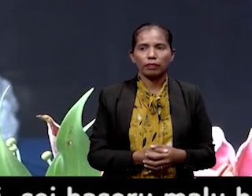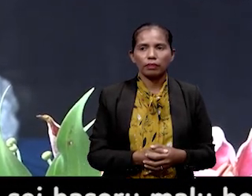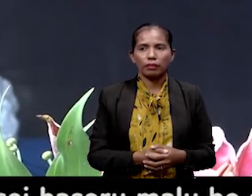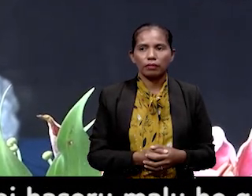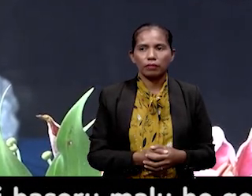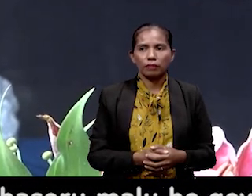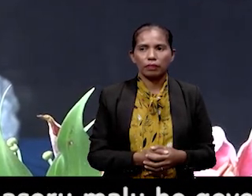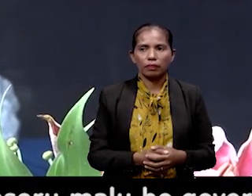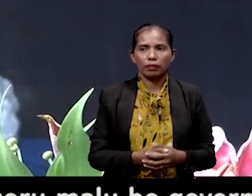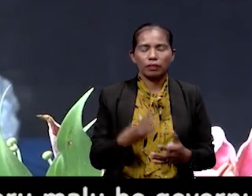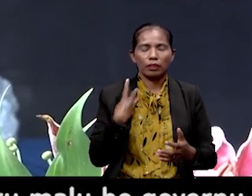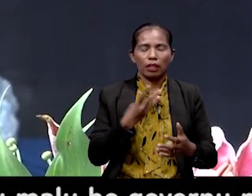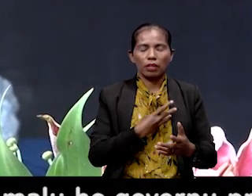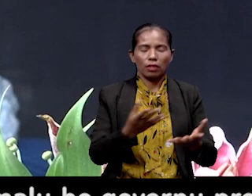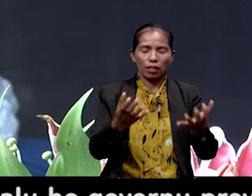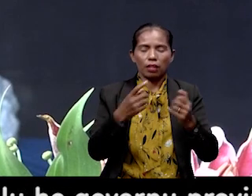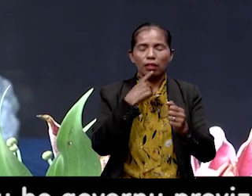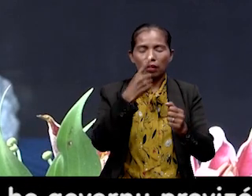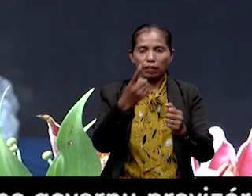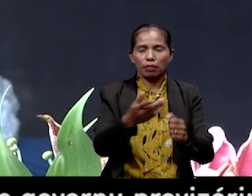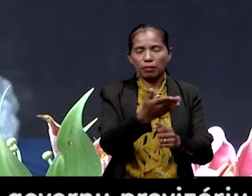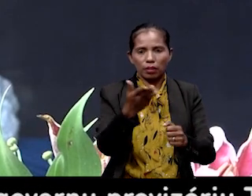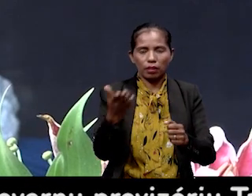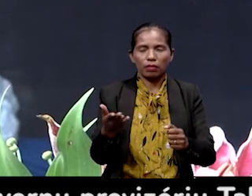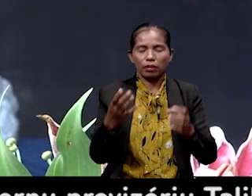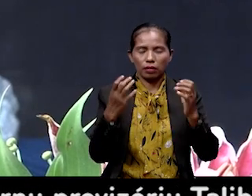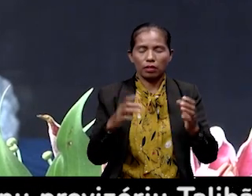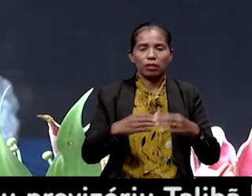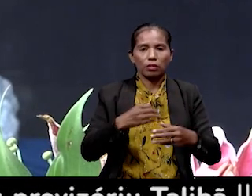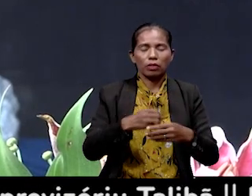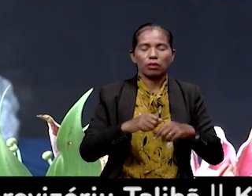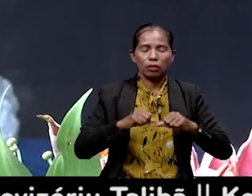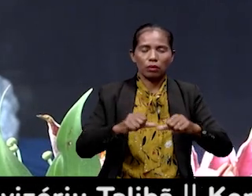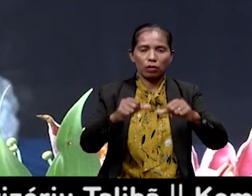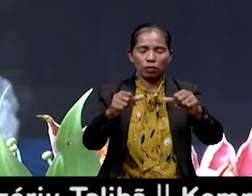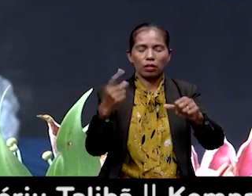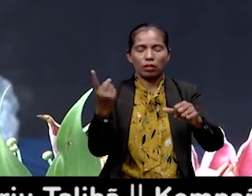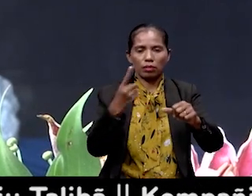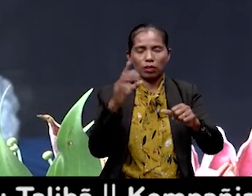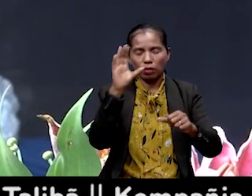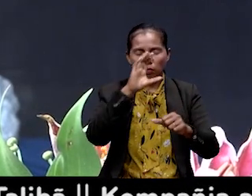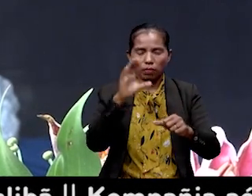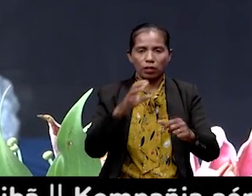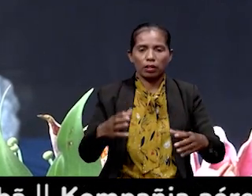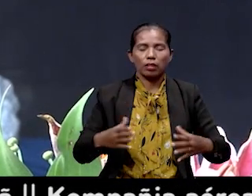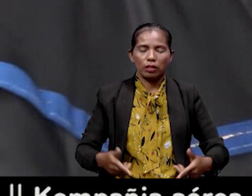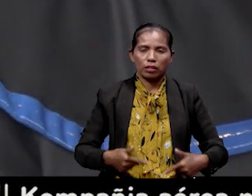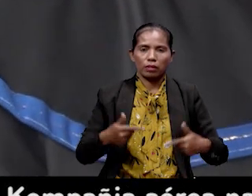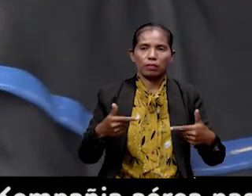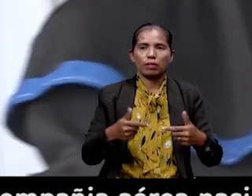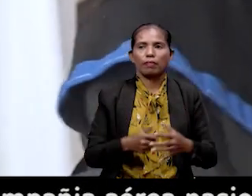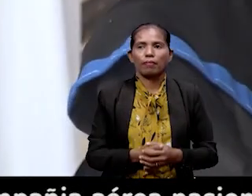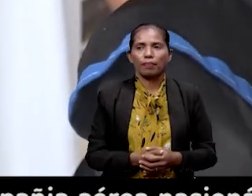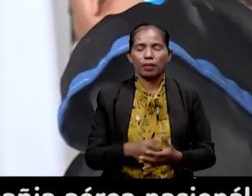So always be a dreamer. When you jump, let's stand up, go forward, and be optimistic. Be optimism.